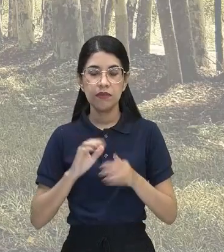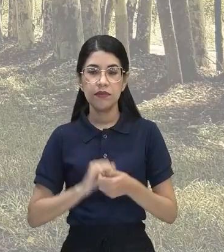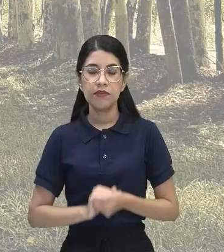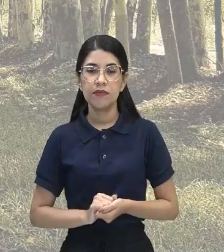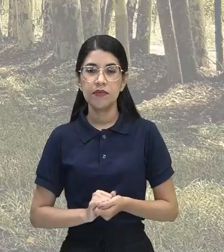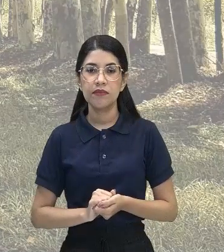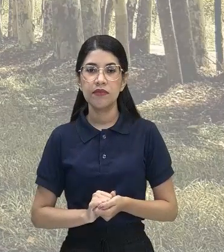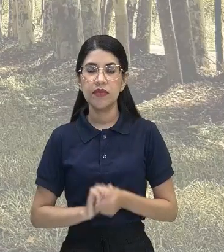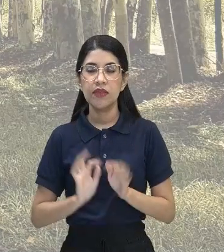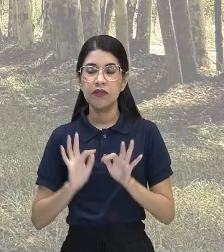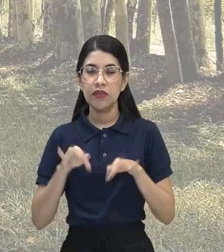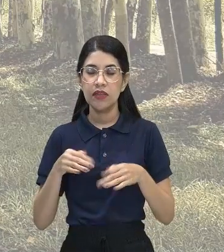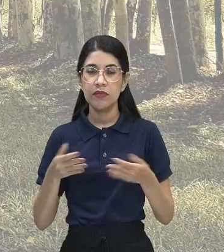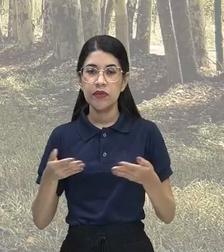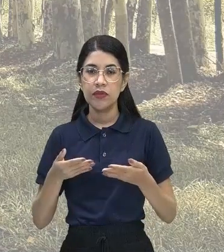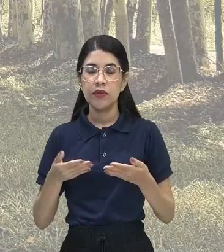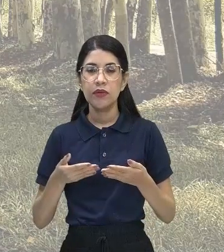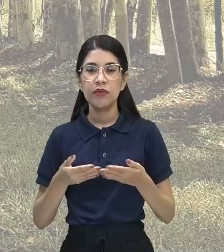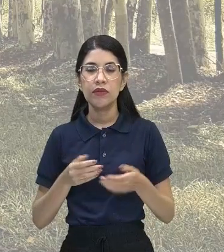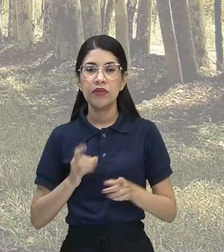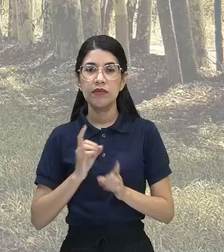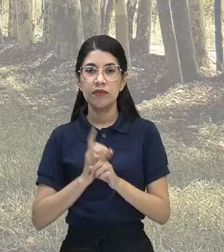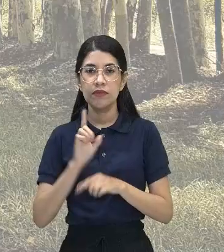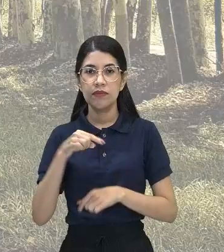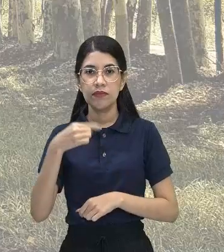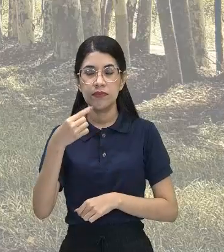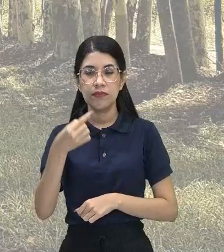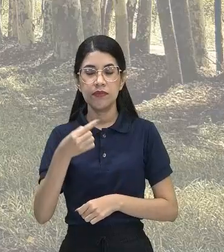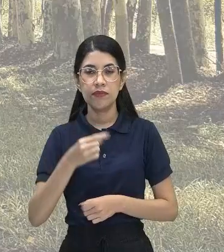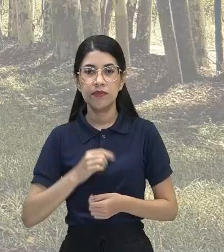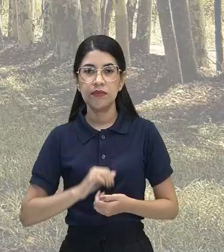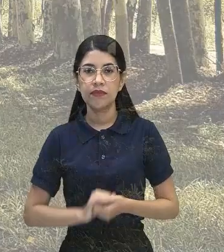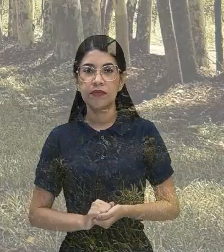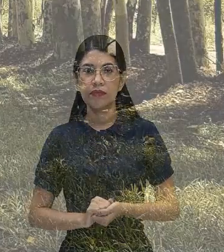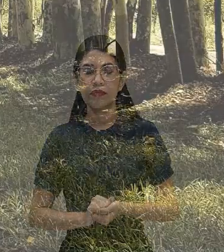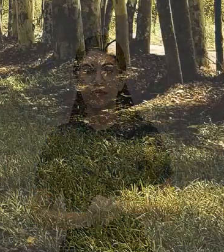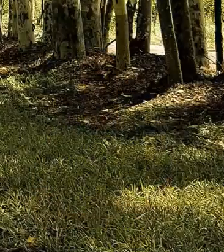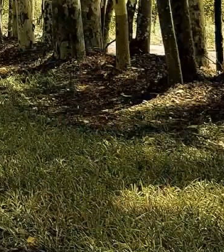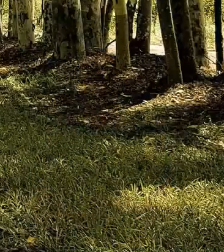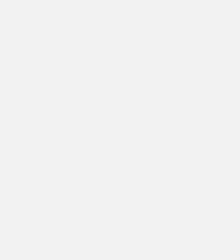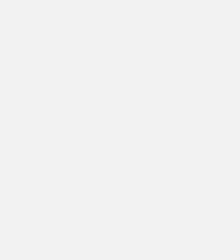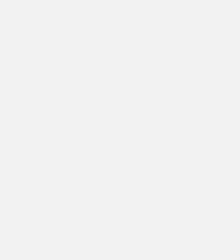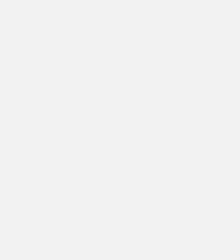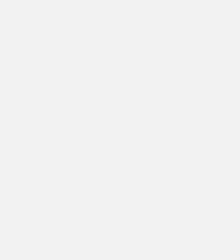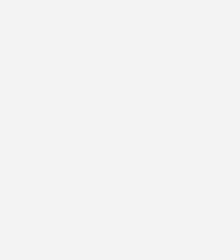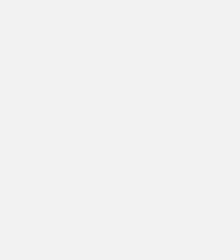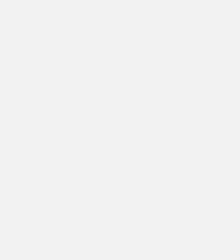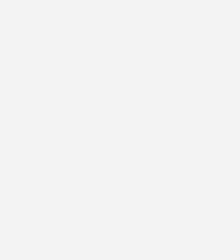E eu finalizo aqui com vocês na nossa aula e a gente se encontra em outra oportunidade. Tchau, pessoal.